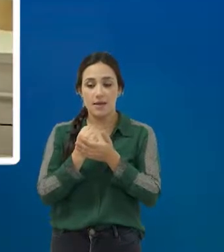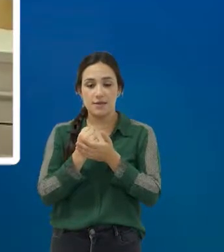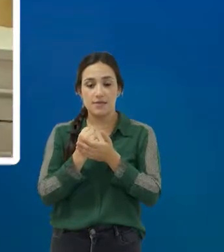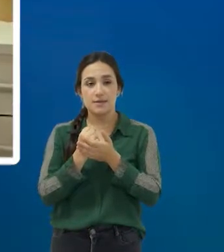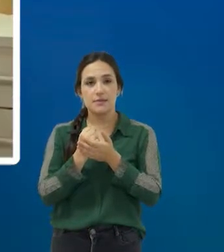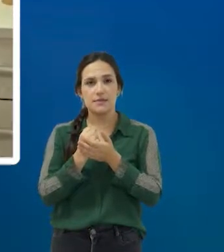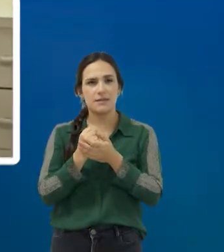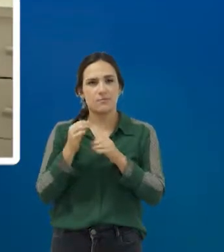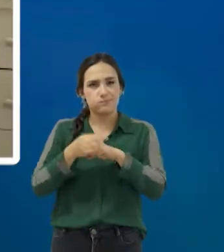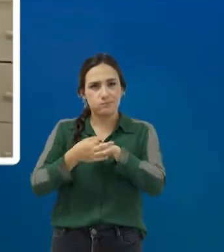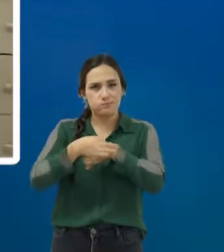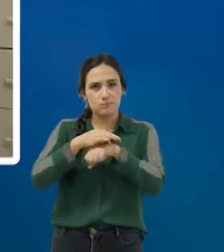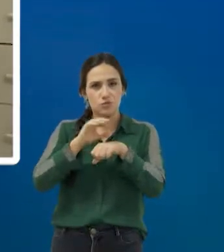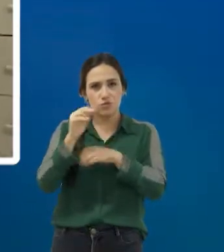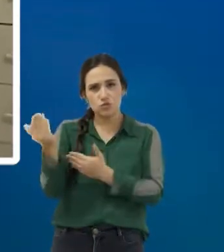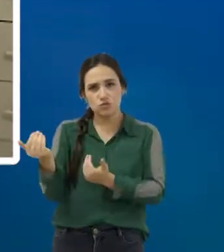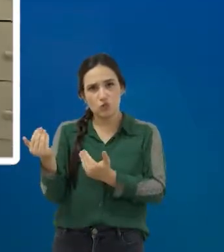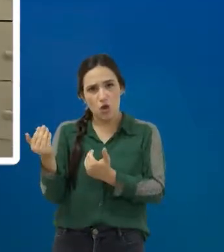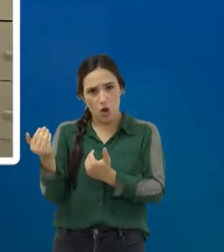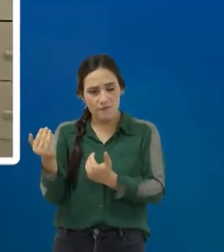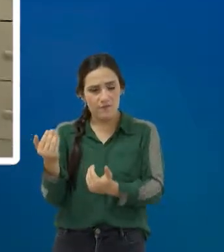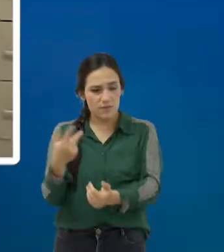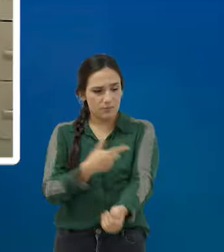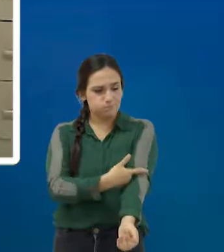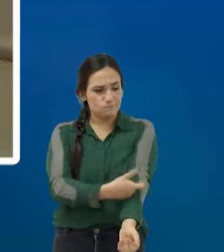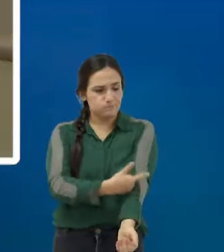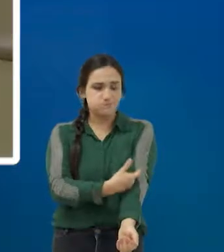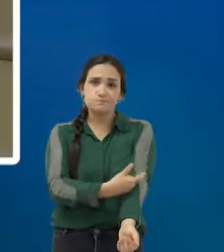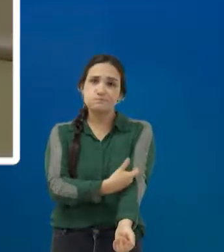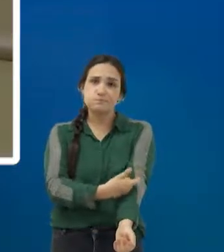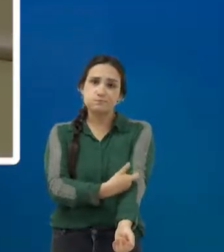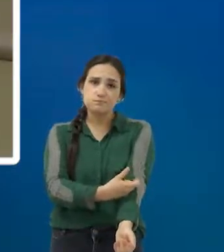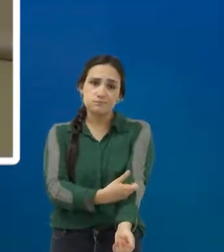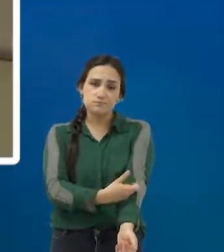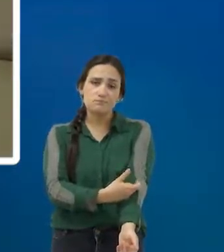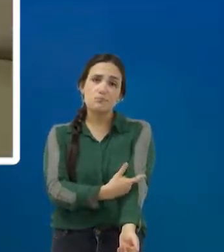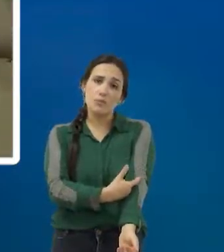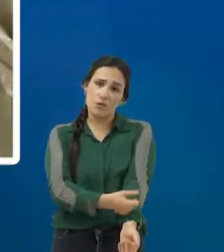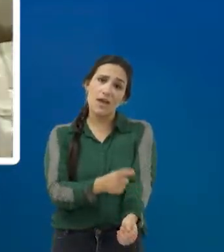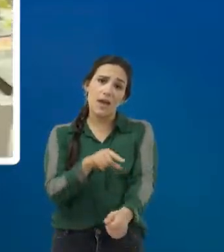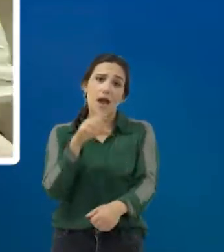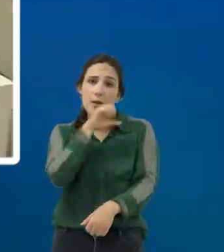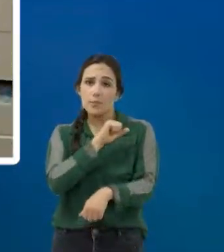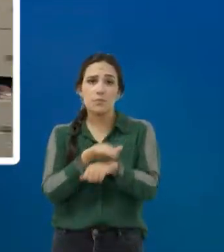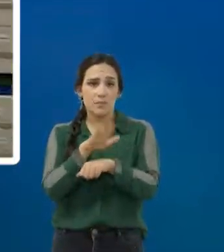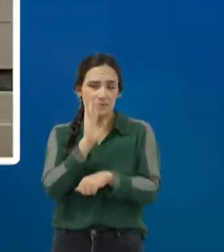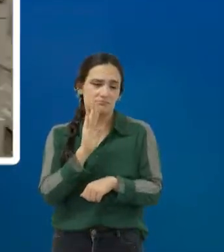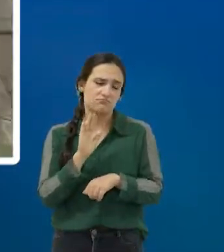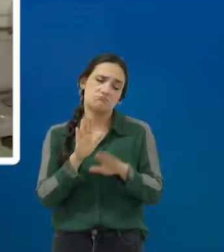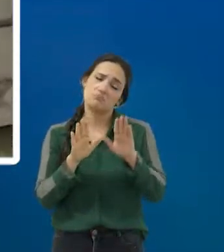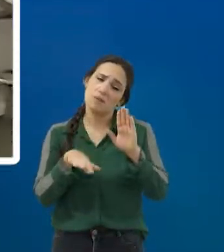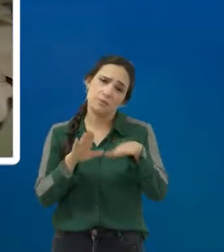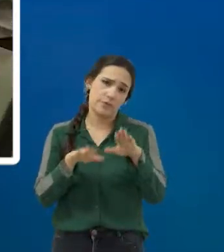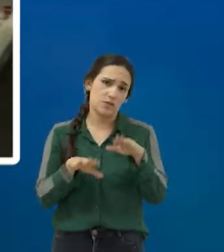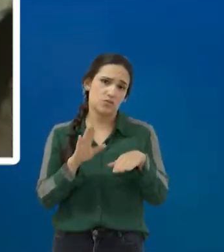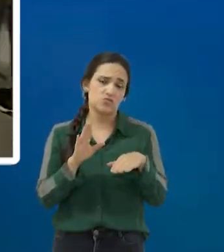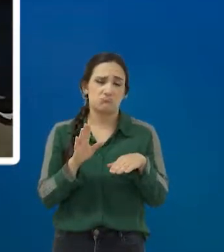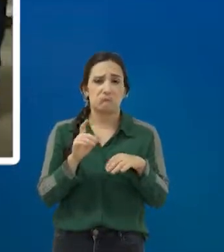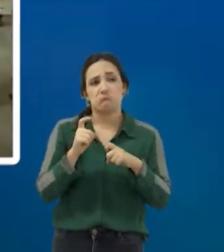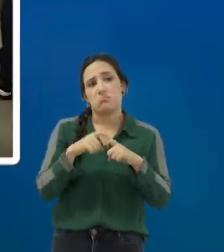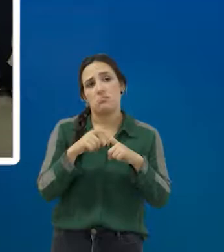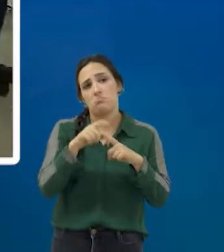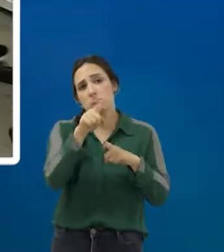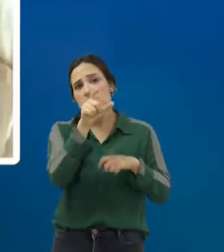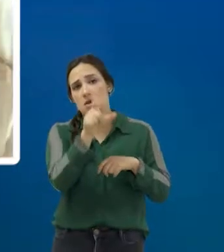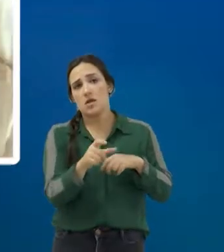colhido numa máquina, tipo uma doação de sangue mesmo, por aférese, que é mais prático. Então, o médico é que vai dizer qual